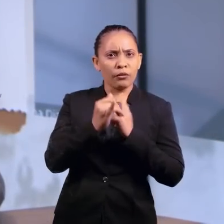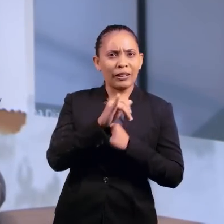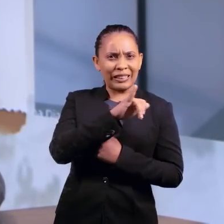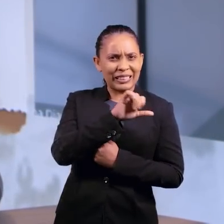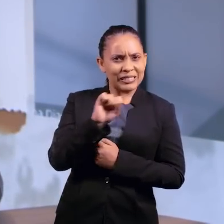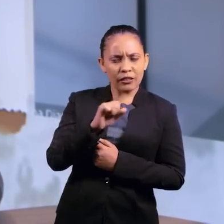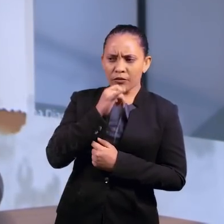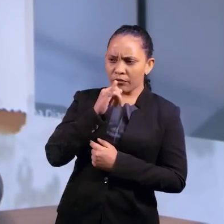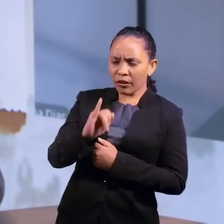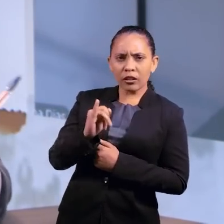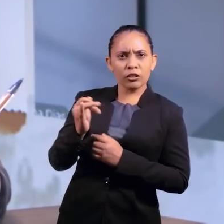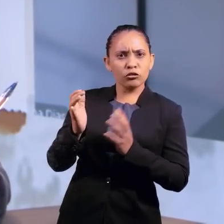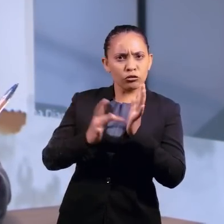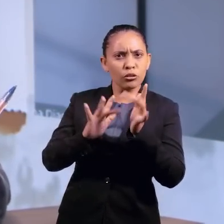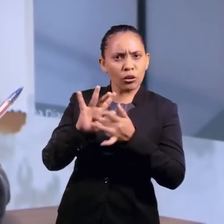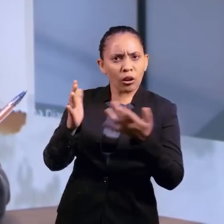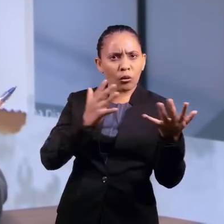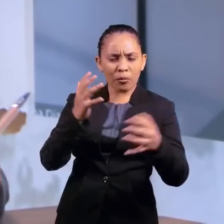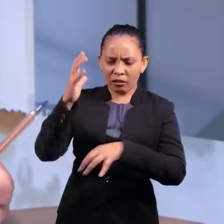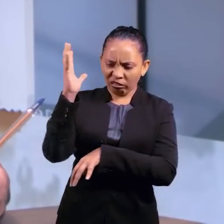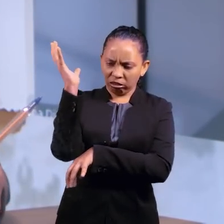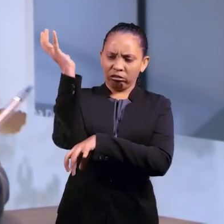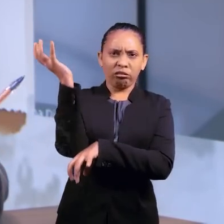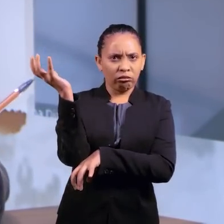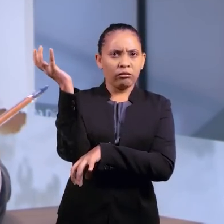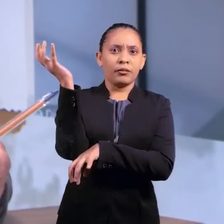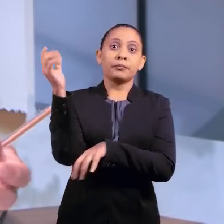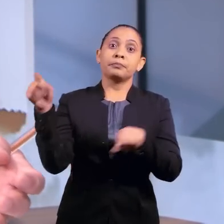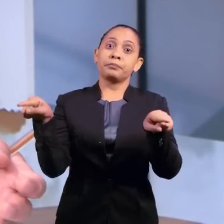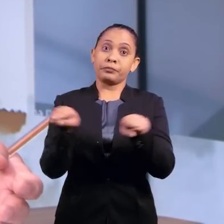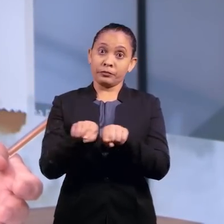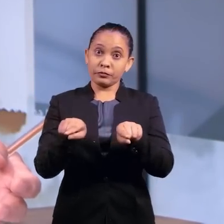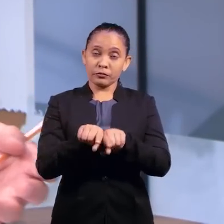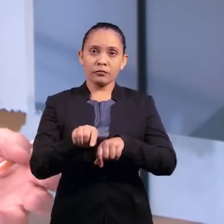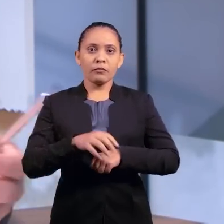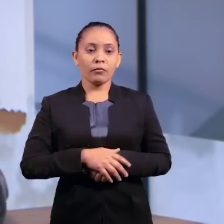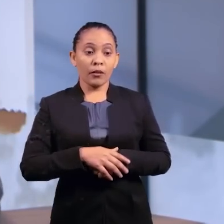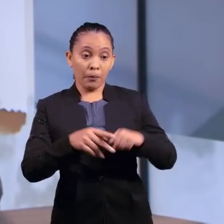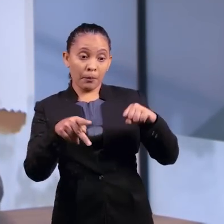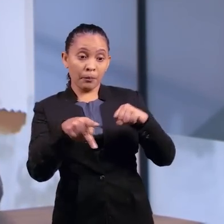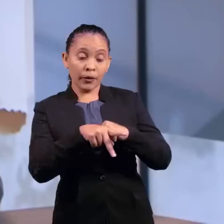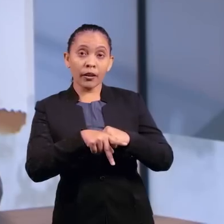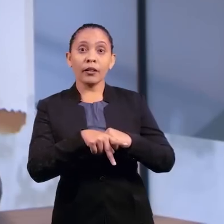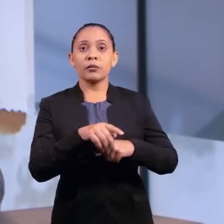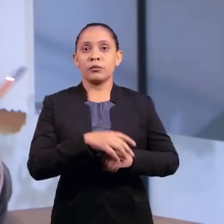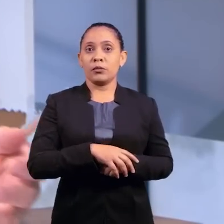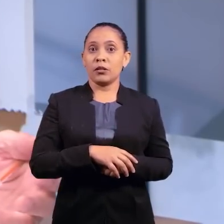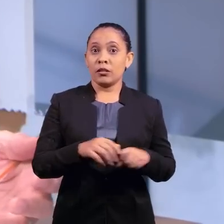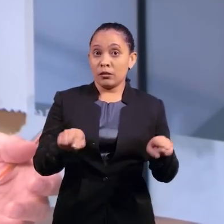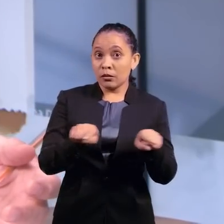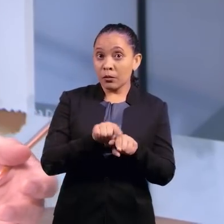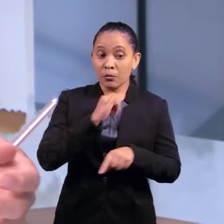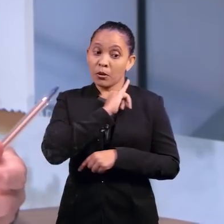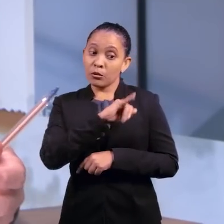era comum, um homem comum, como, por exemplo, Pedro, como João,